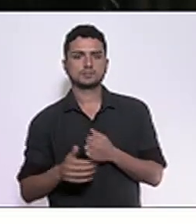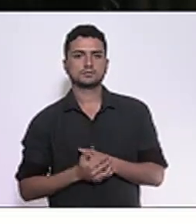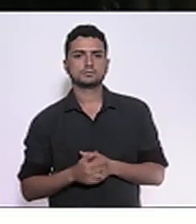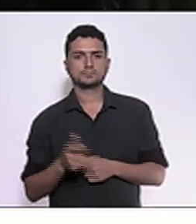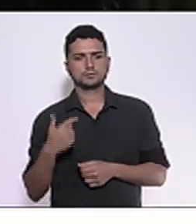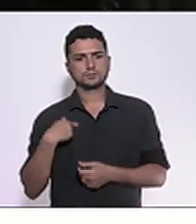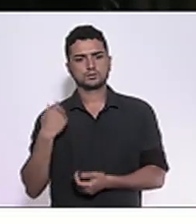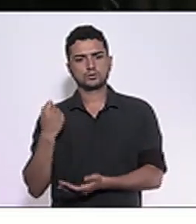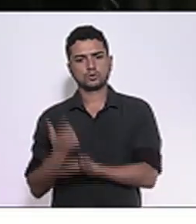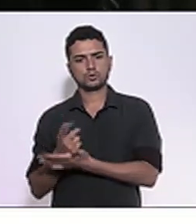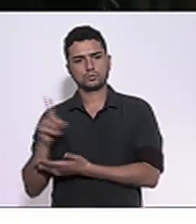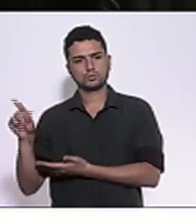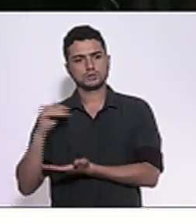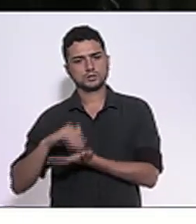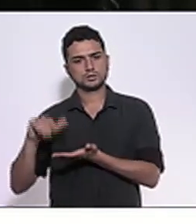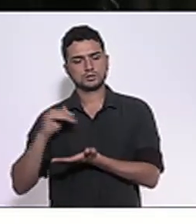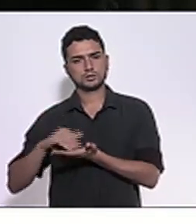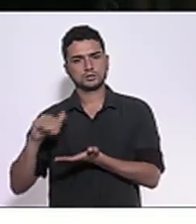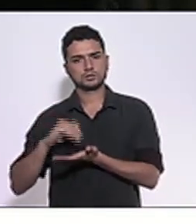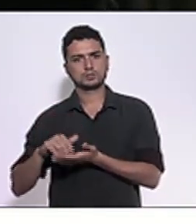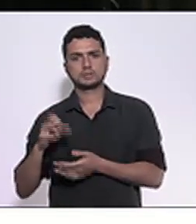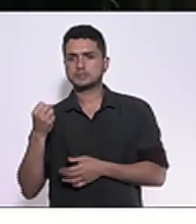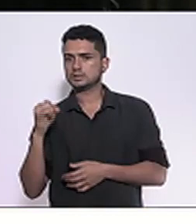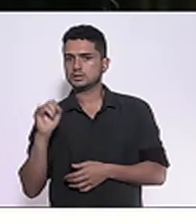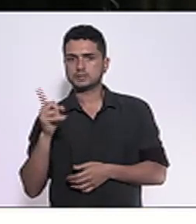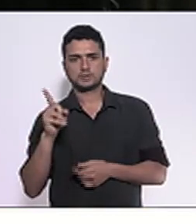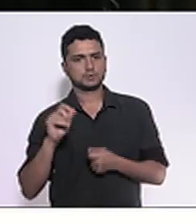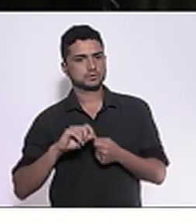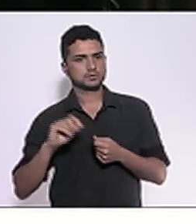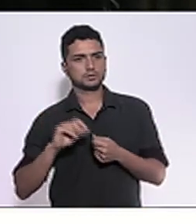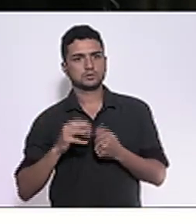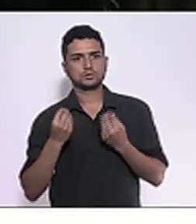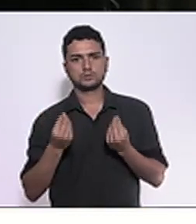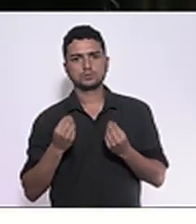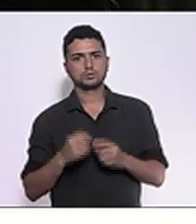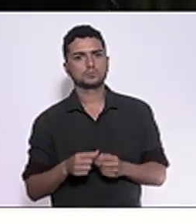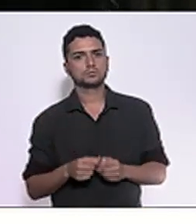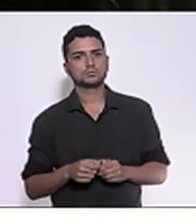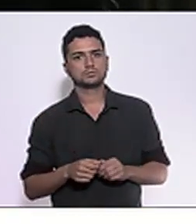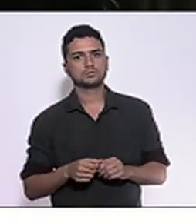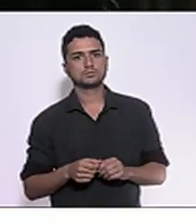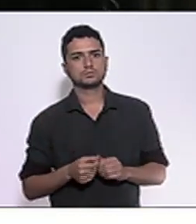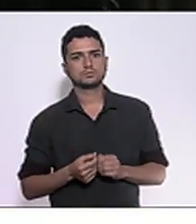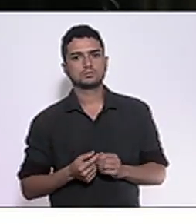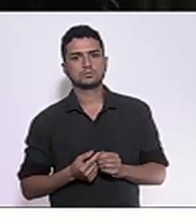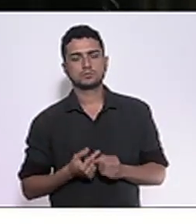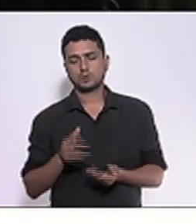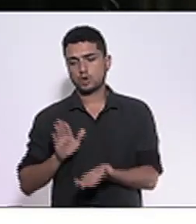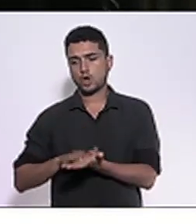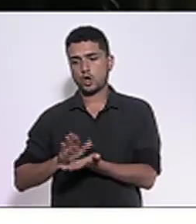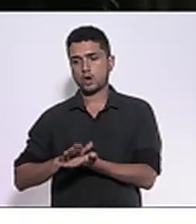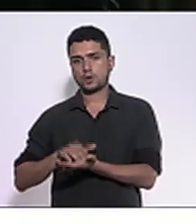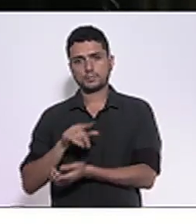da secretaria tal. Se não fizeram, nós vamos cobrar dos senhores.